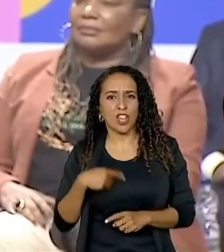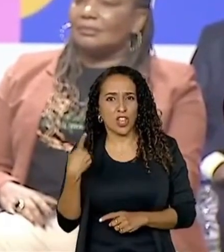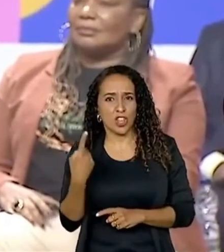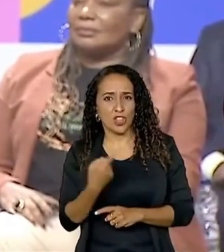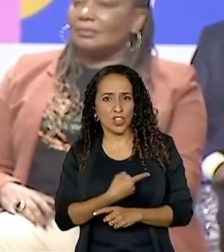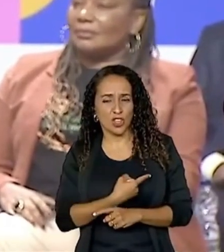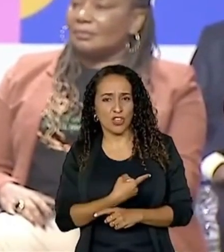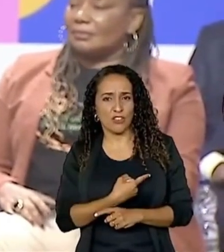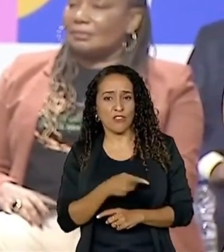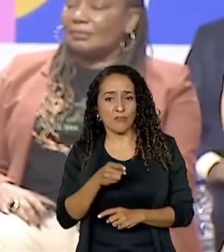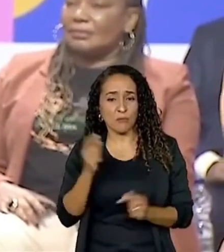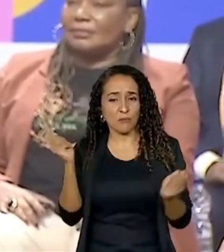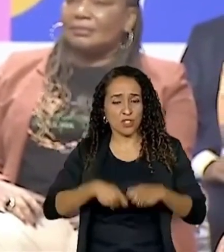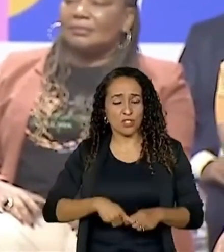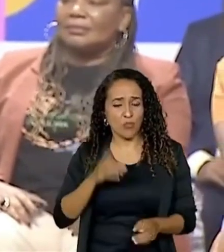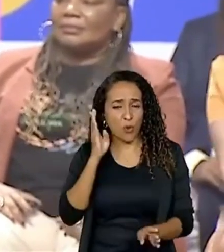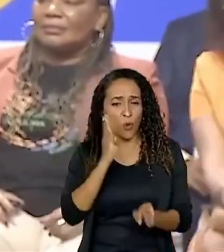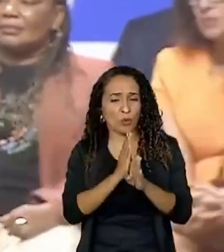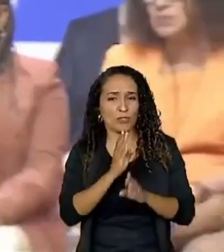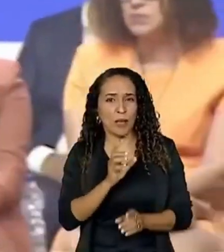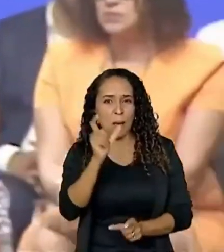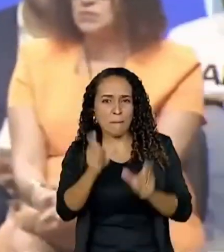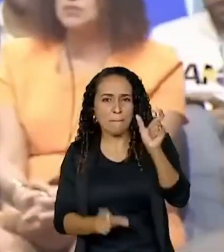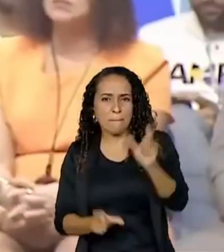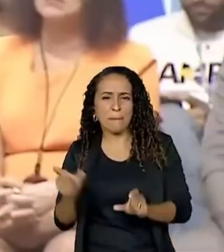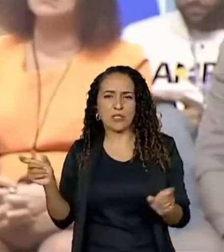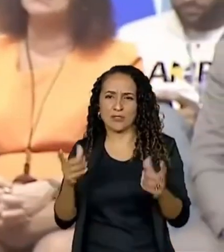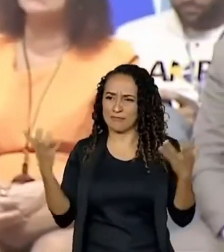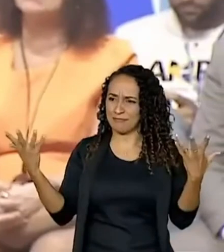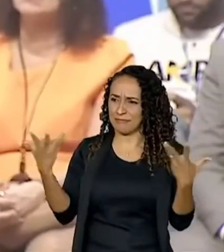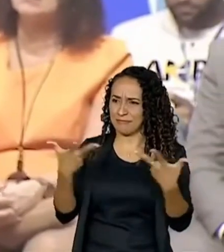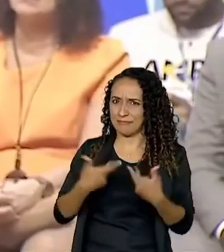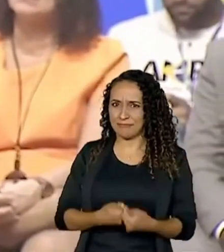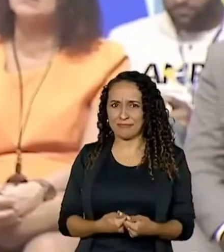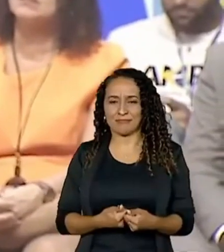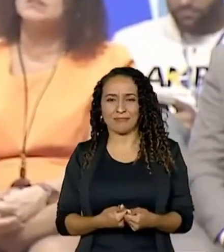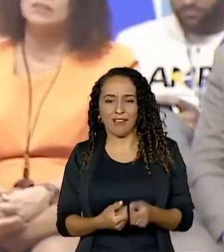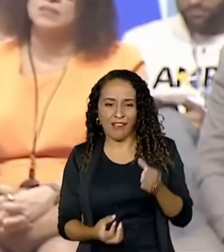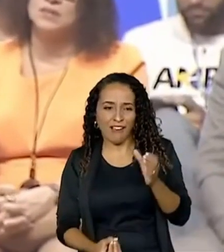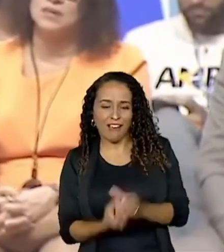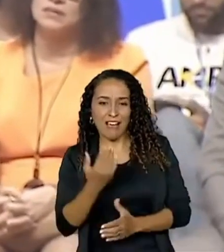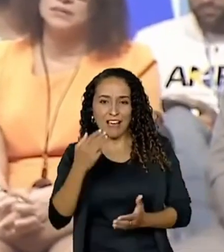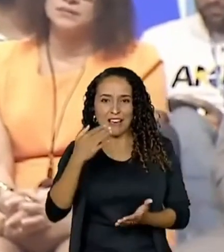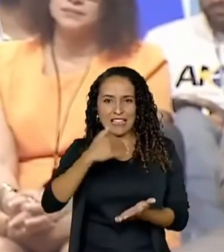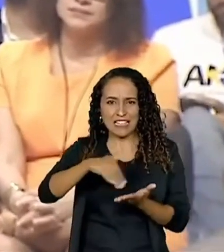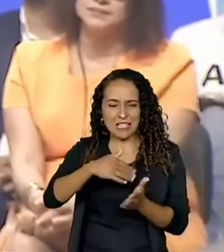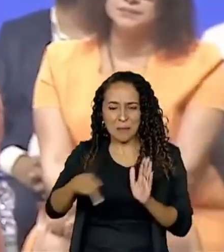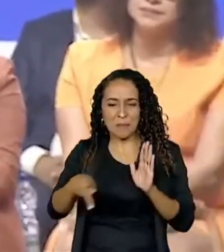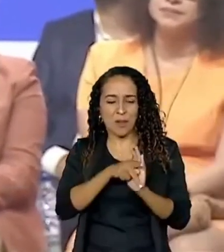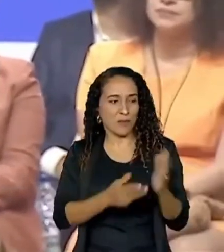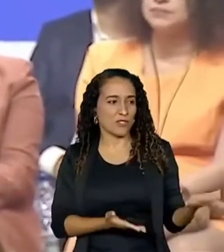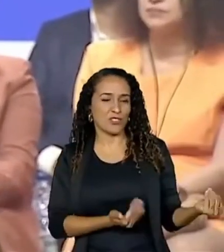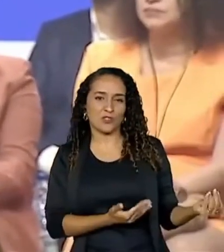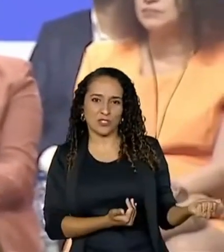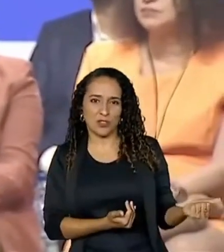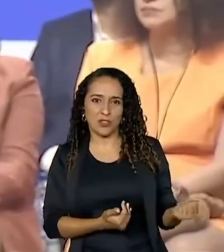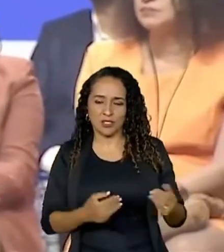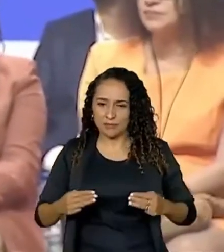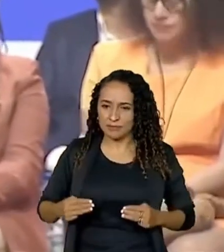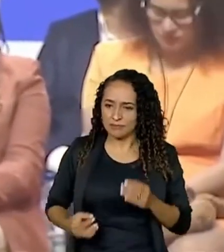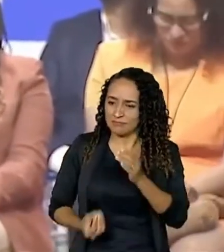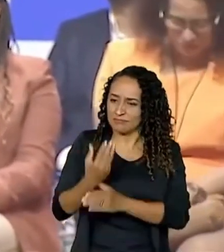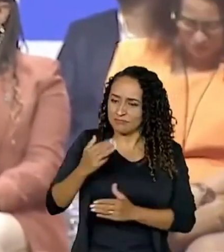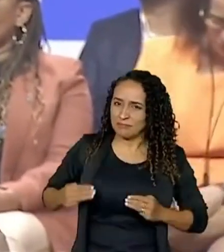porque foi possível encontrar gente extraordinária para criar uma Secretaria de Juventude, para criar os ministérios que